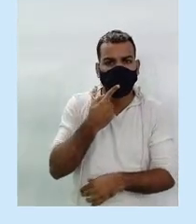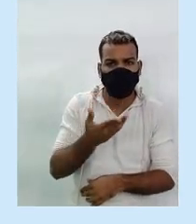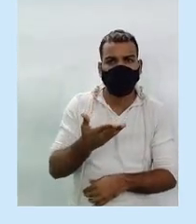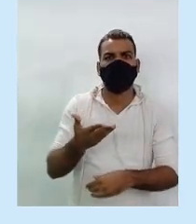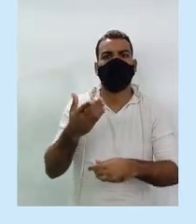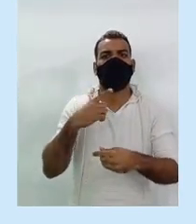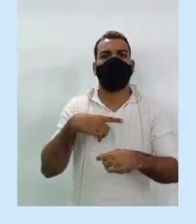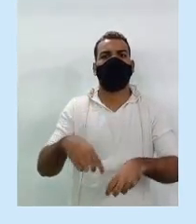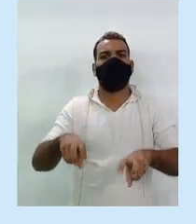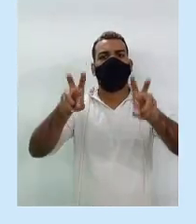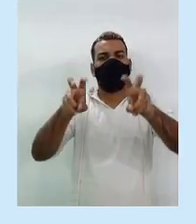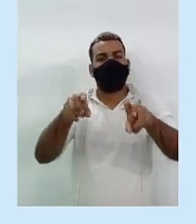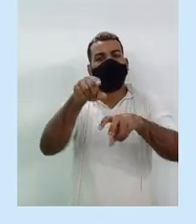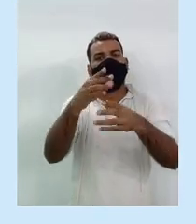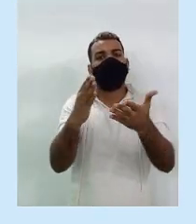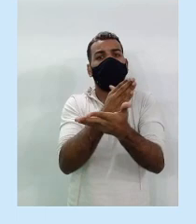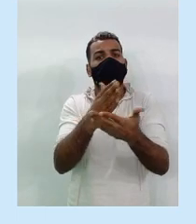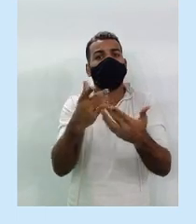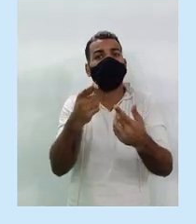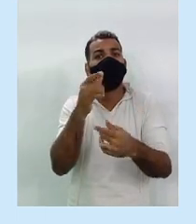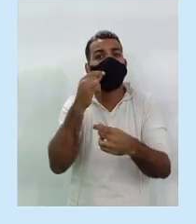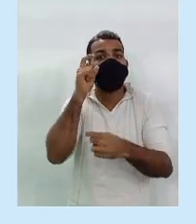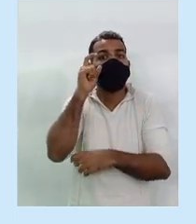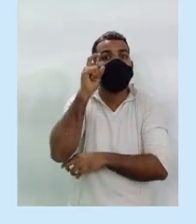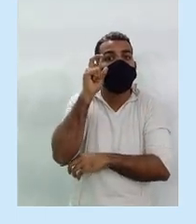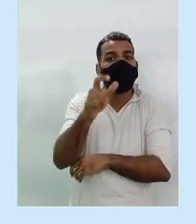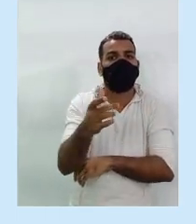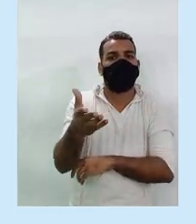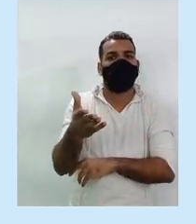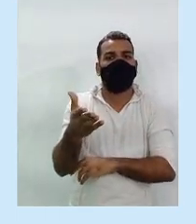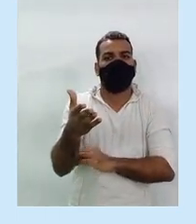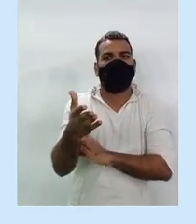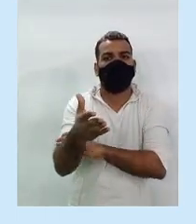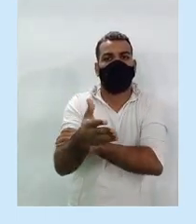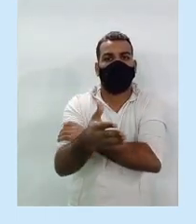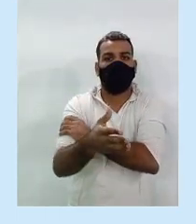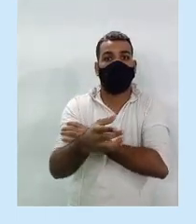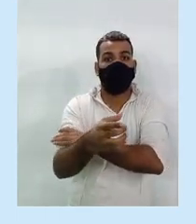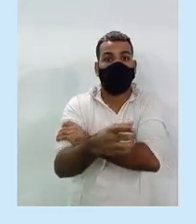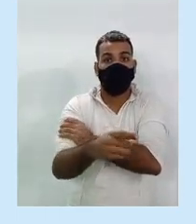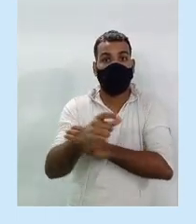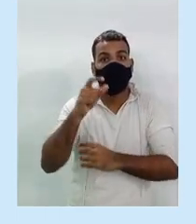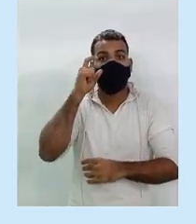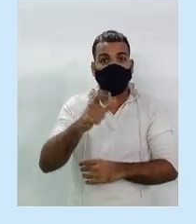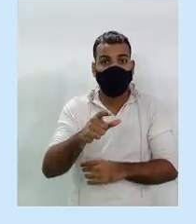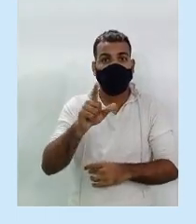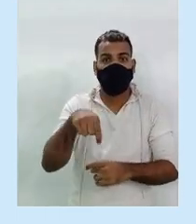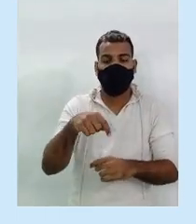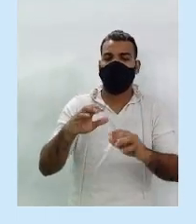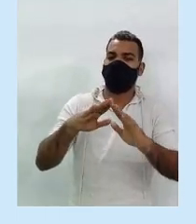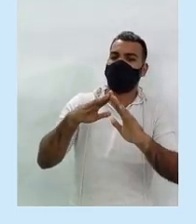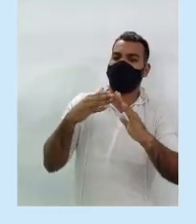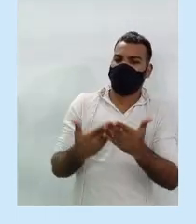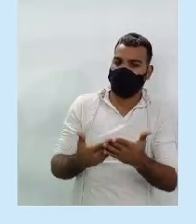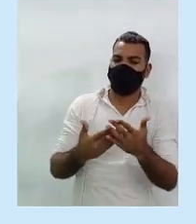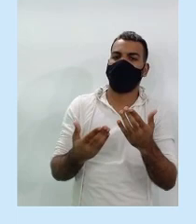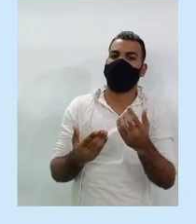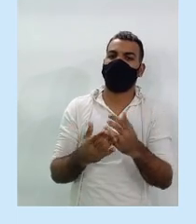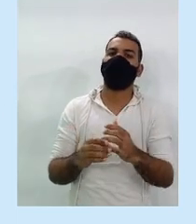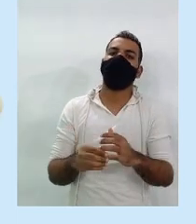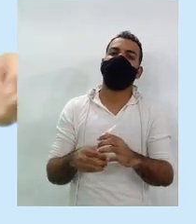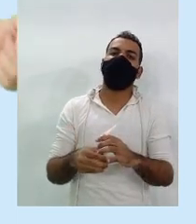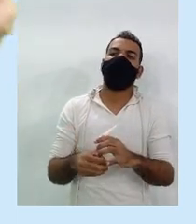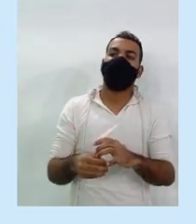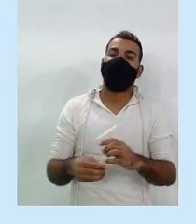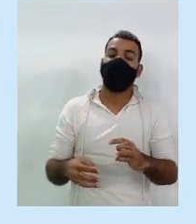uma relevância, algo que vocês acham de interesse para a turma, para a comunidade escolar, certo? Pode